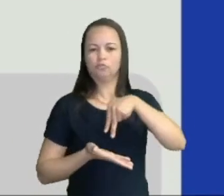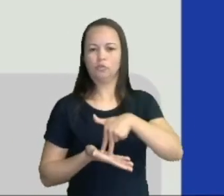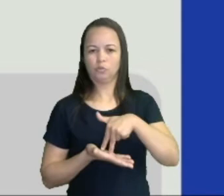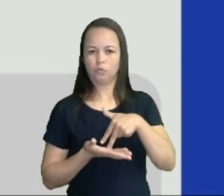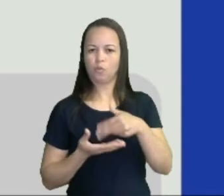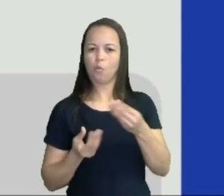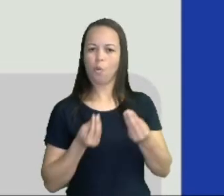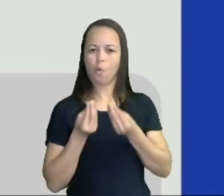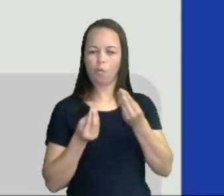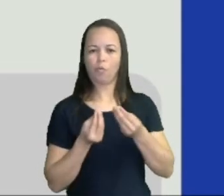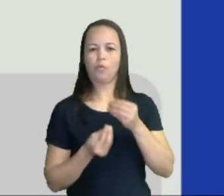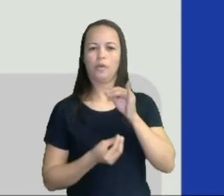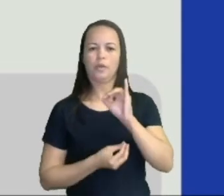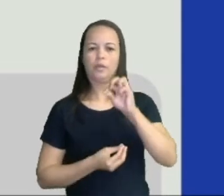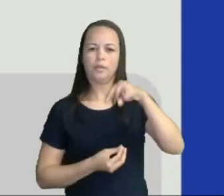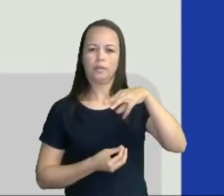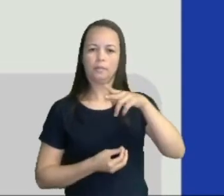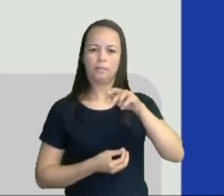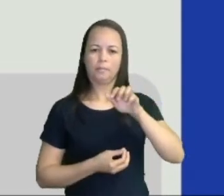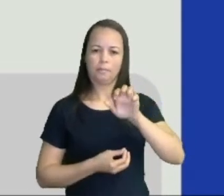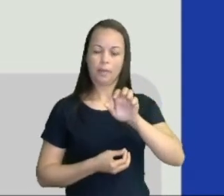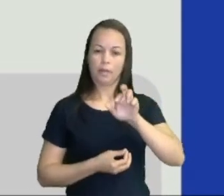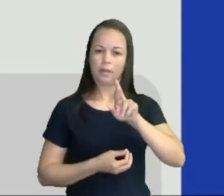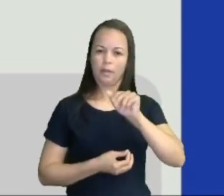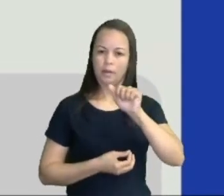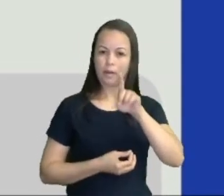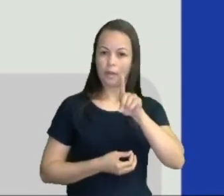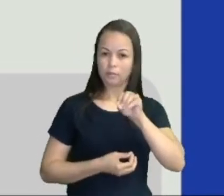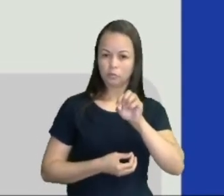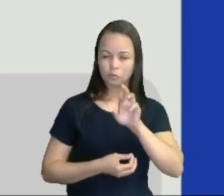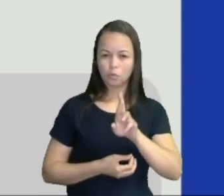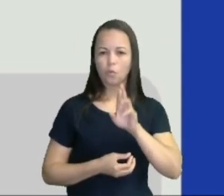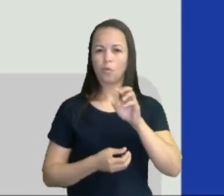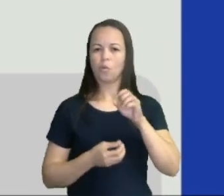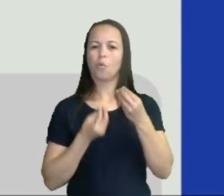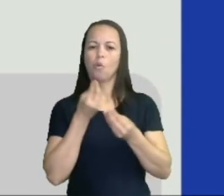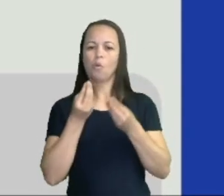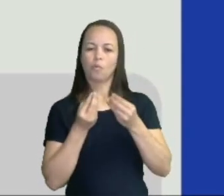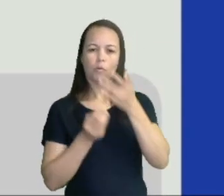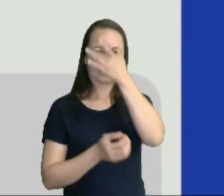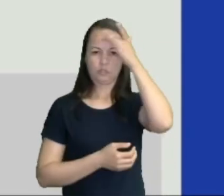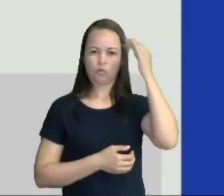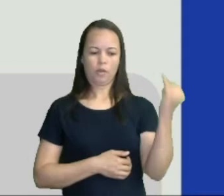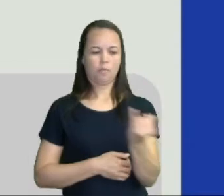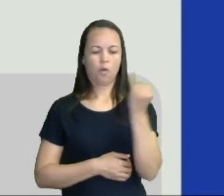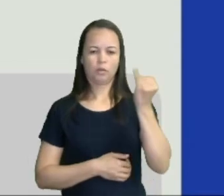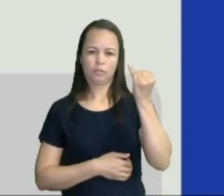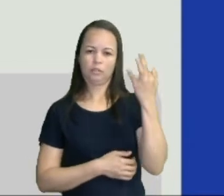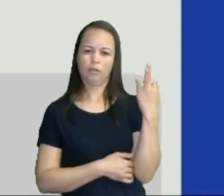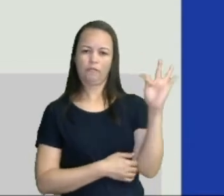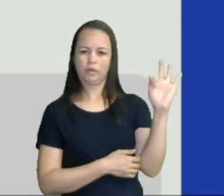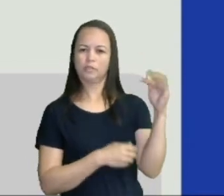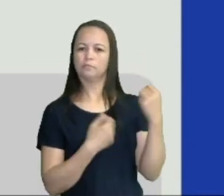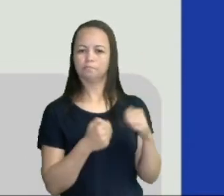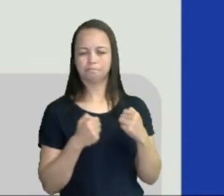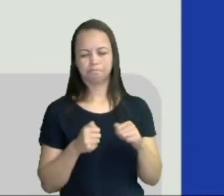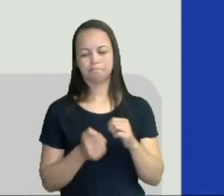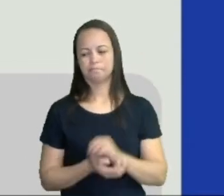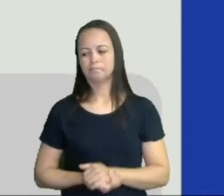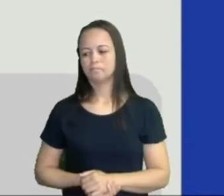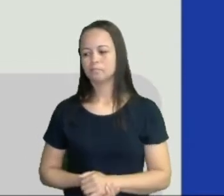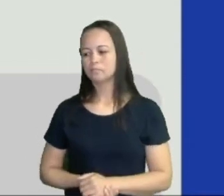como um imperador, como um herói que a França precisa. O Código Napoleônico